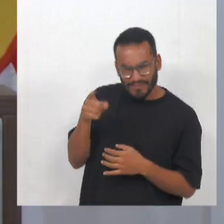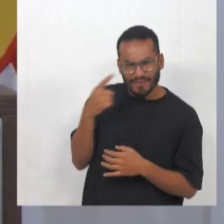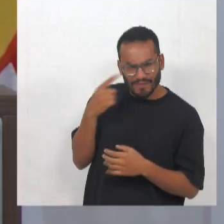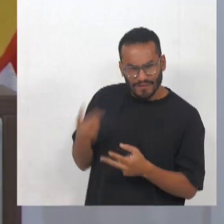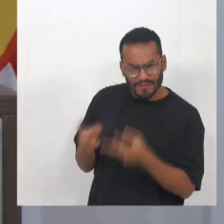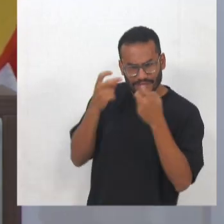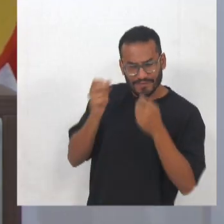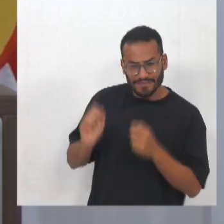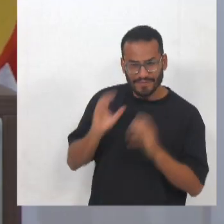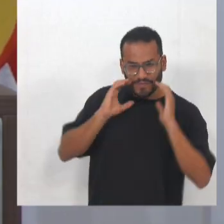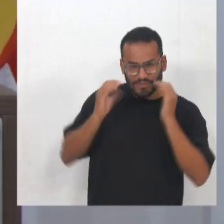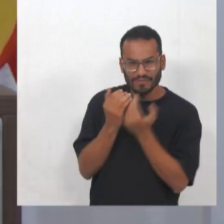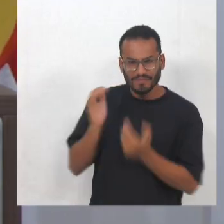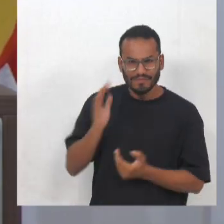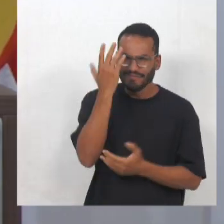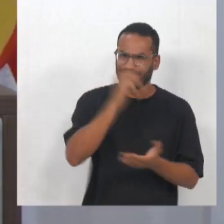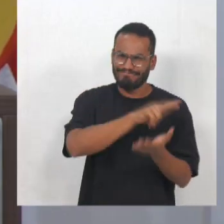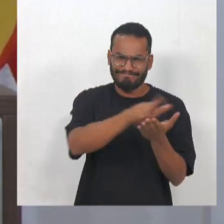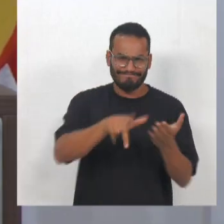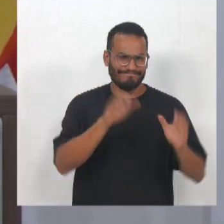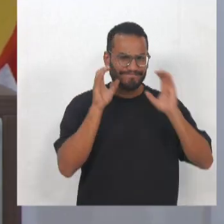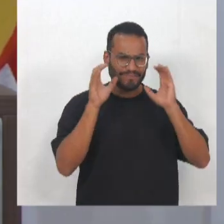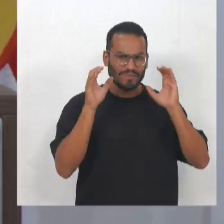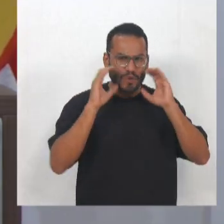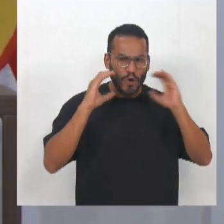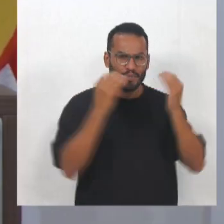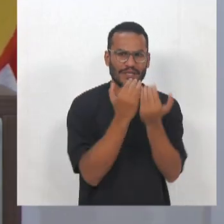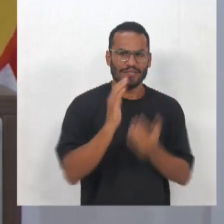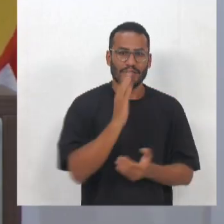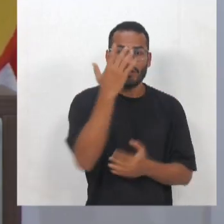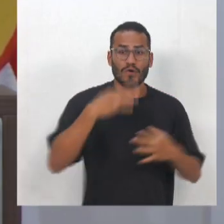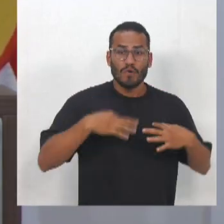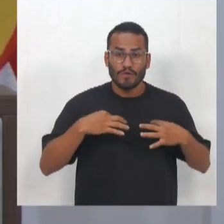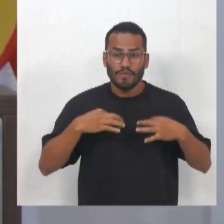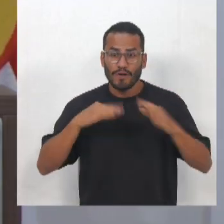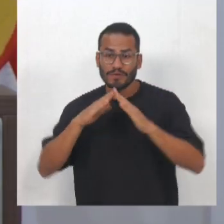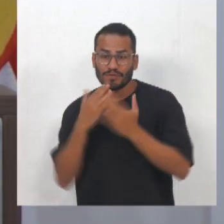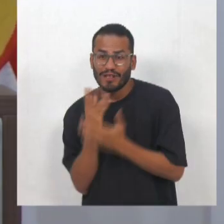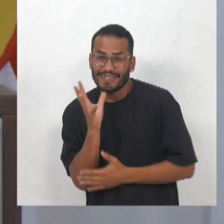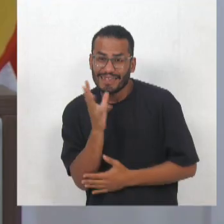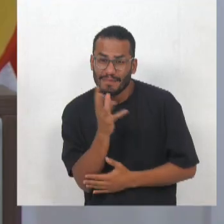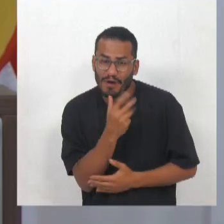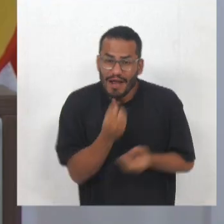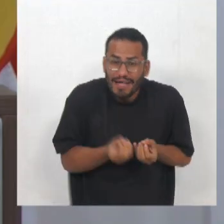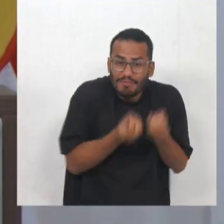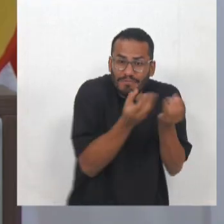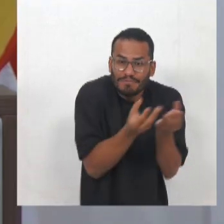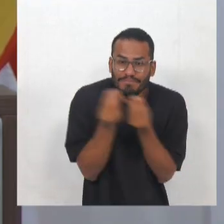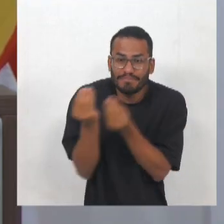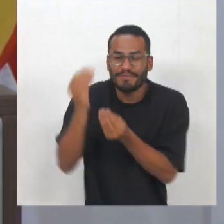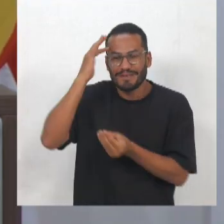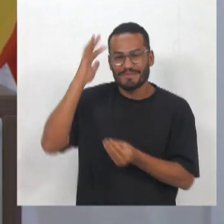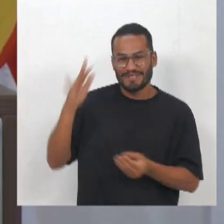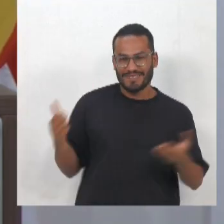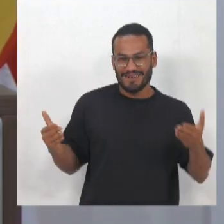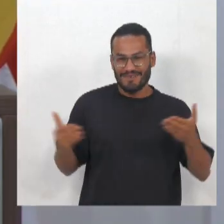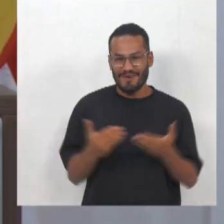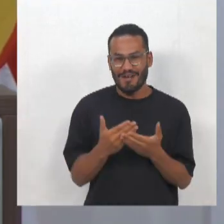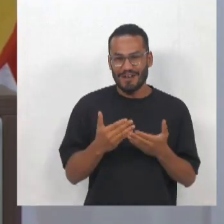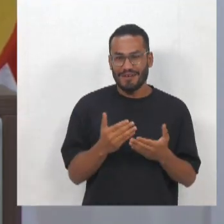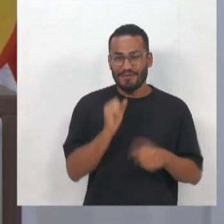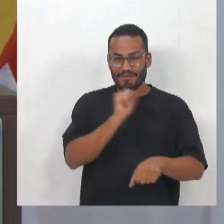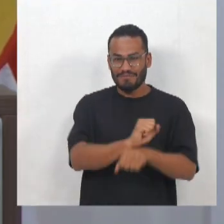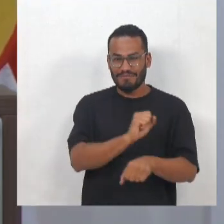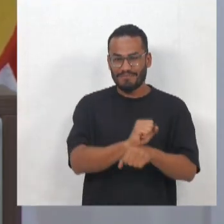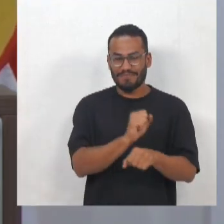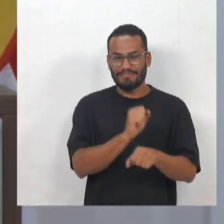comunidade aconteceu isso, em diversas comunidades aconteceram, os uniformes foram e demoraram para serem entregues, você imagina agora com esta suspensão, ou